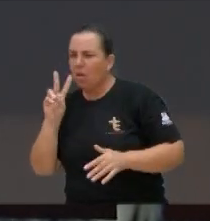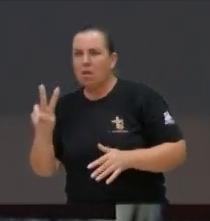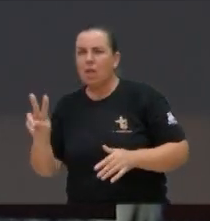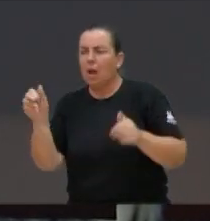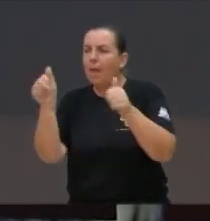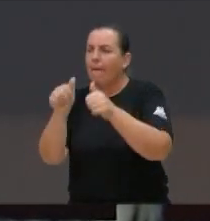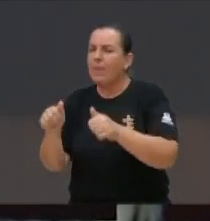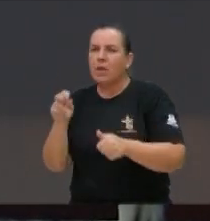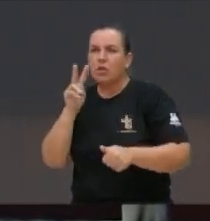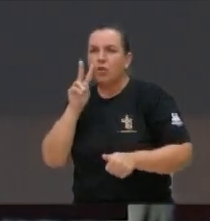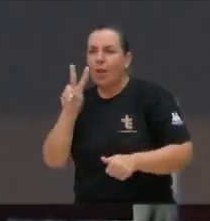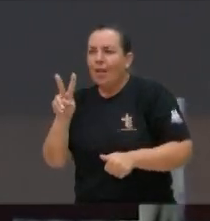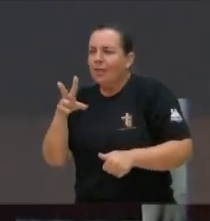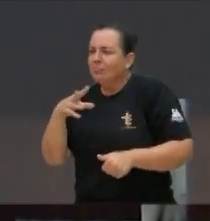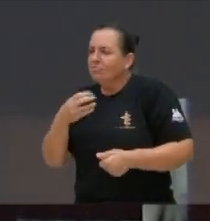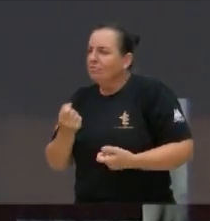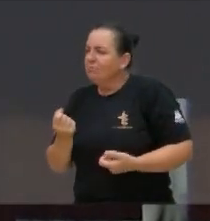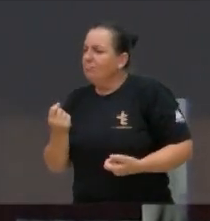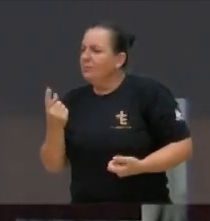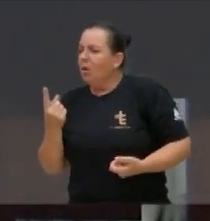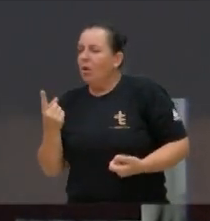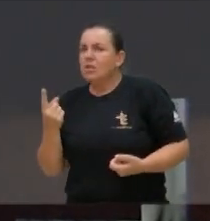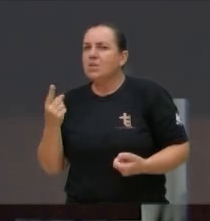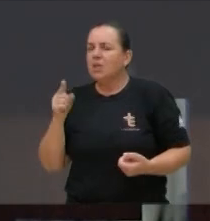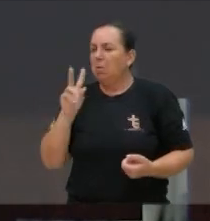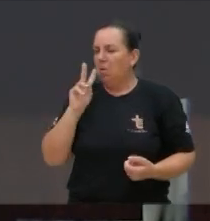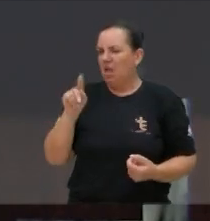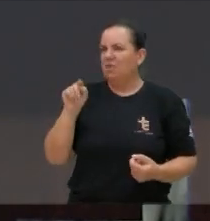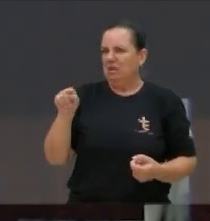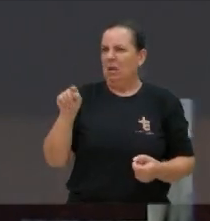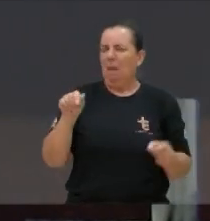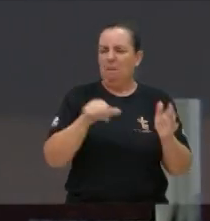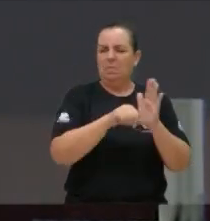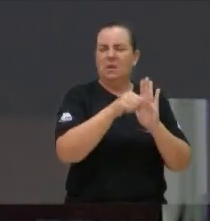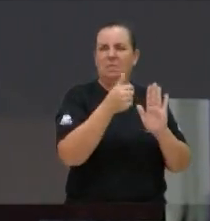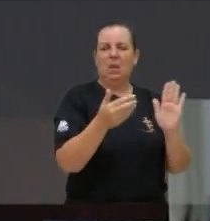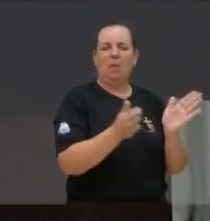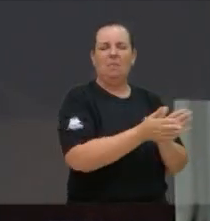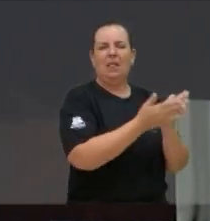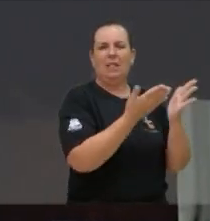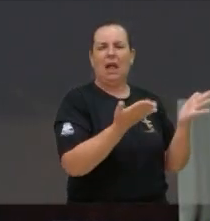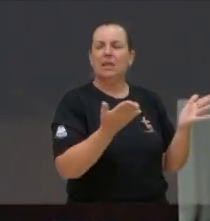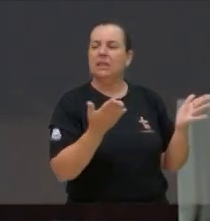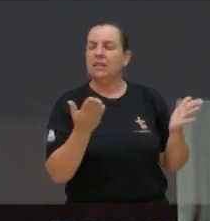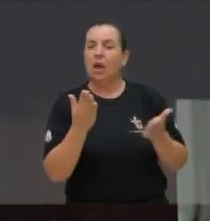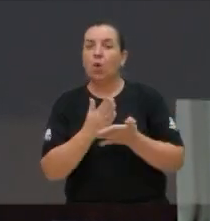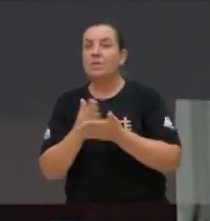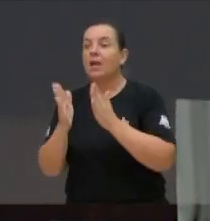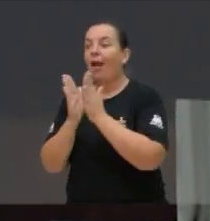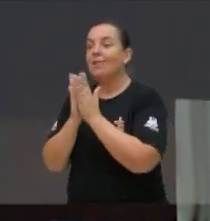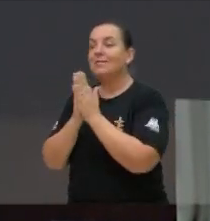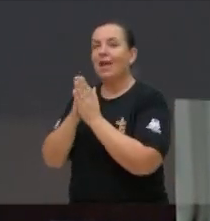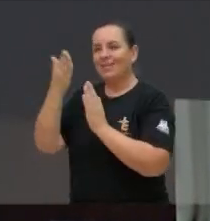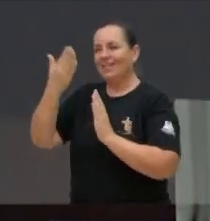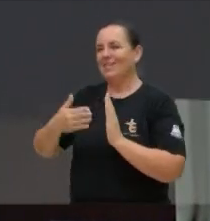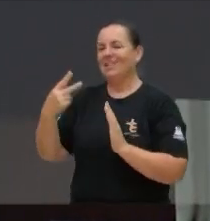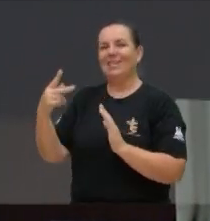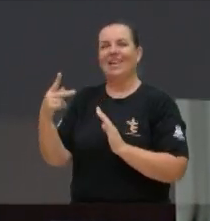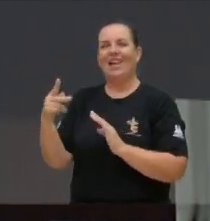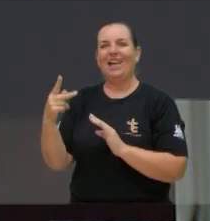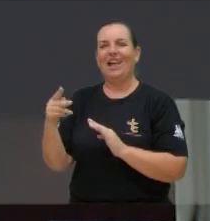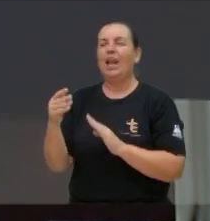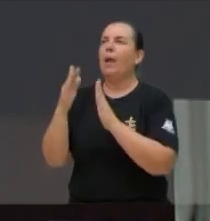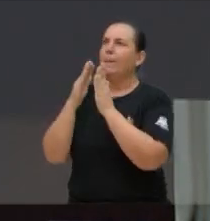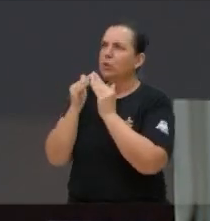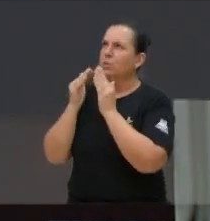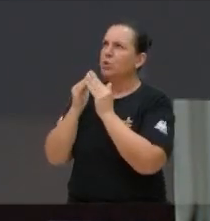modo diferente, porque atribuíram a ela esse primeiro sinal e começaram a rezar diante dela, pedindo já por uma